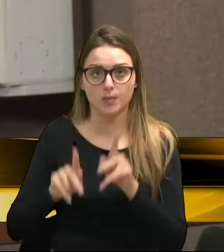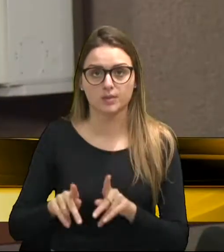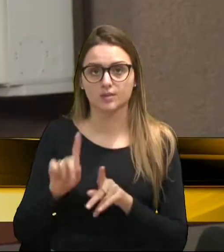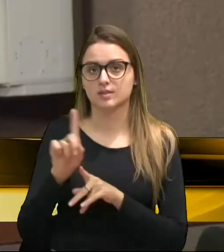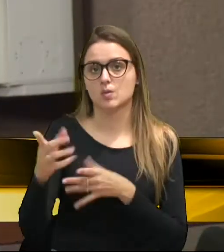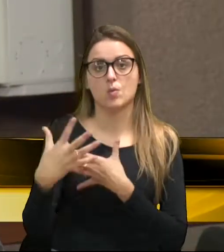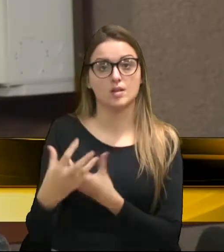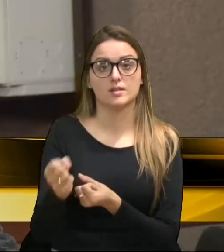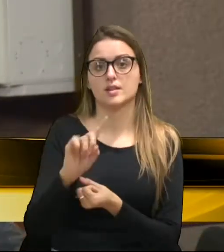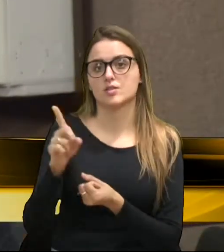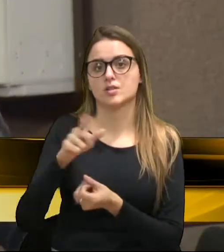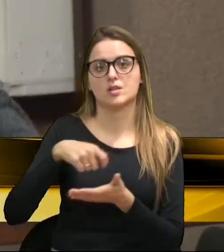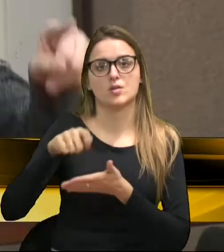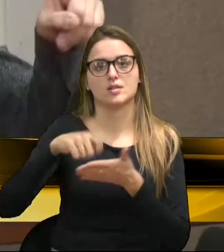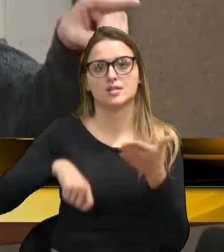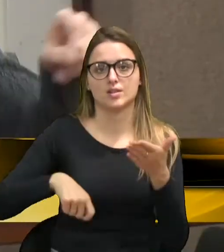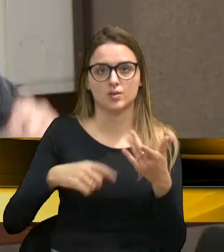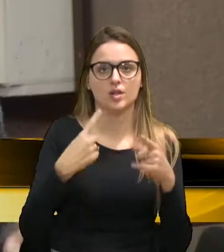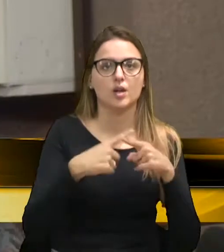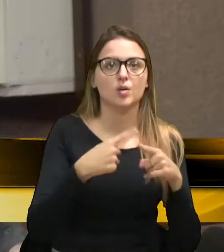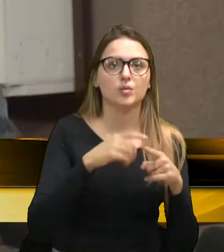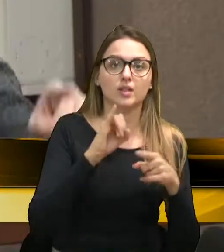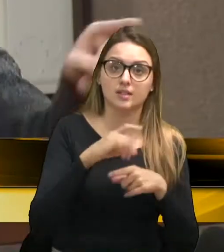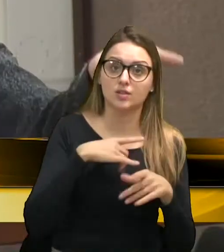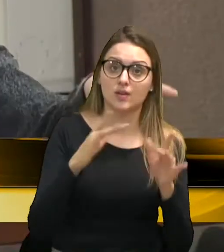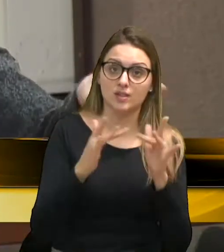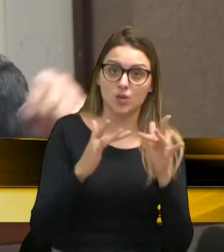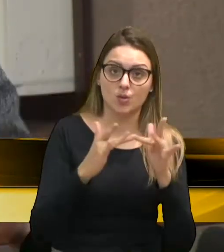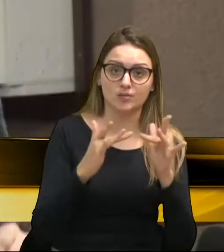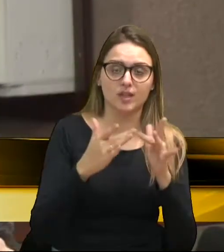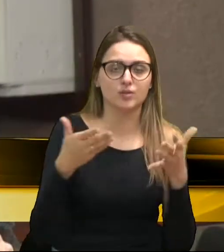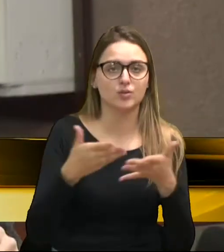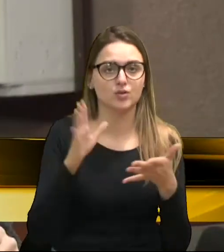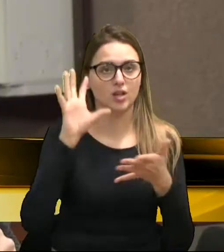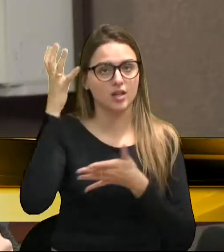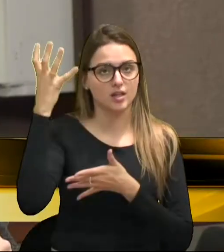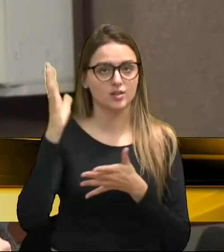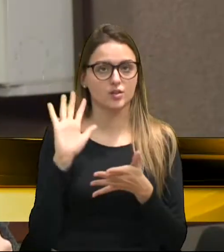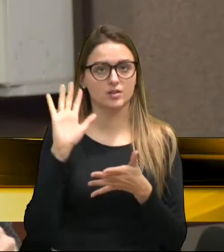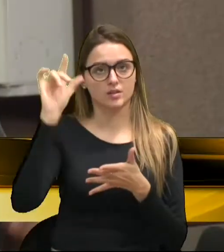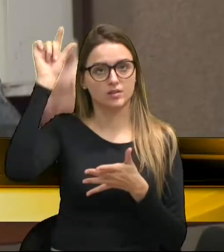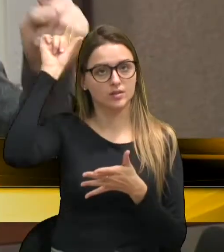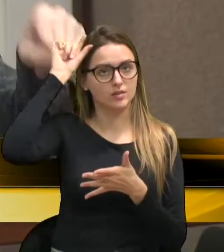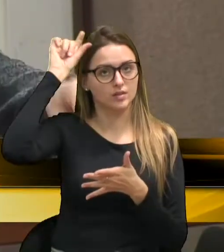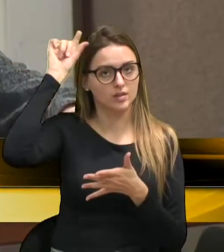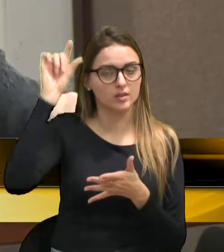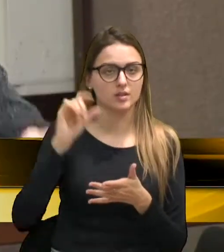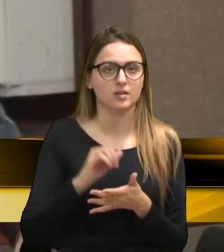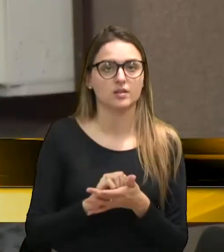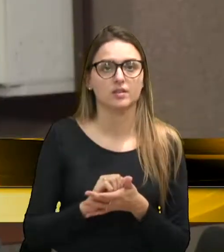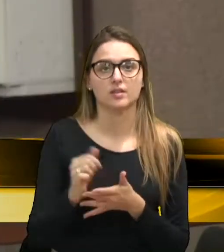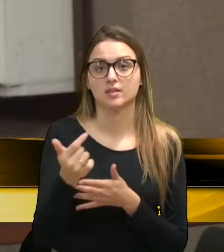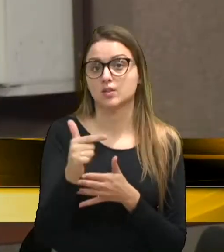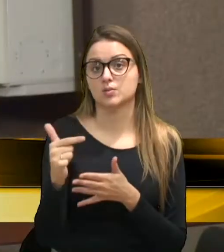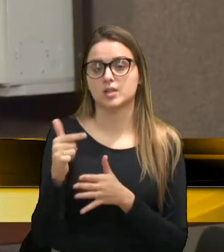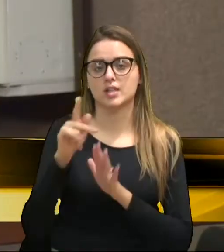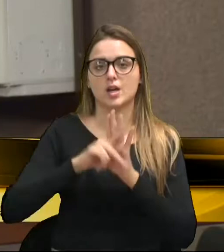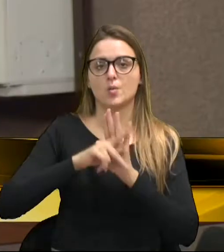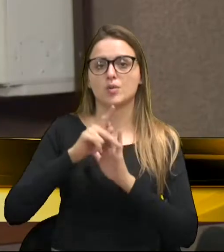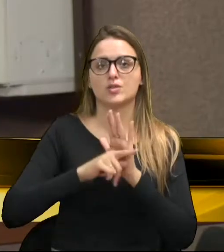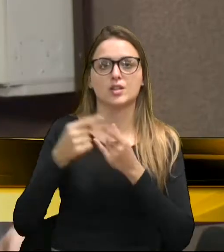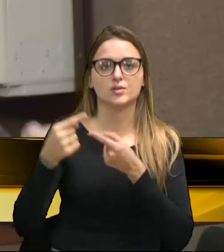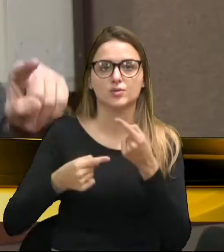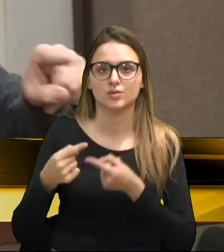veto. Porque se houvesse o diálogo e tivesse sido resolvido, vereador Francisco Guerra, não precisaria ter esse projeto de lei ser discutido